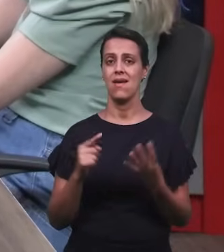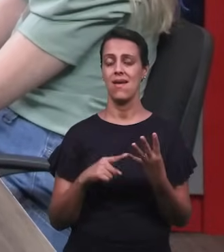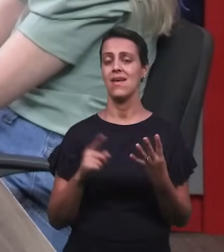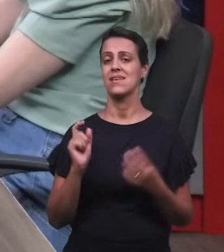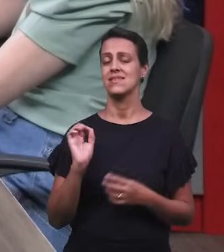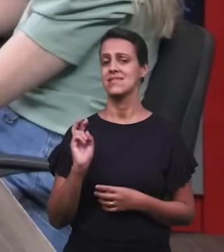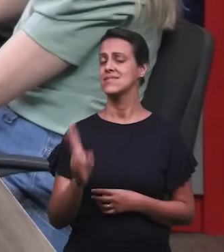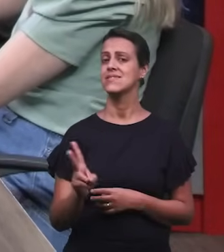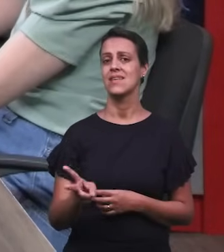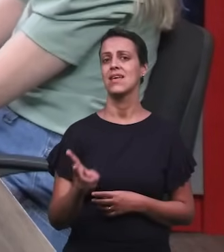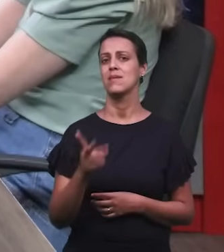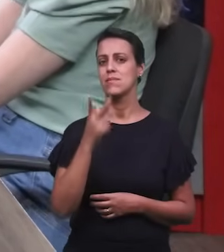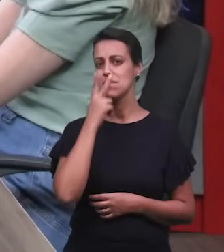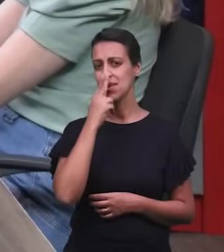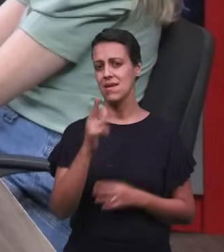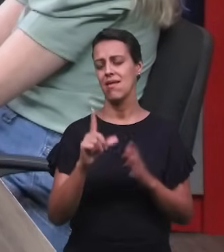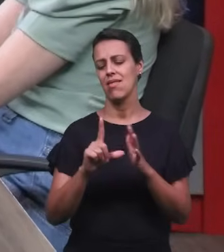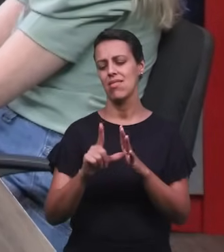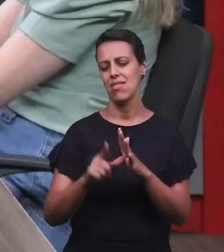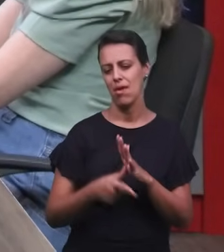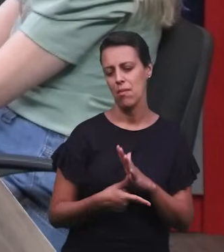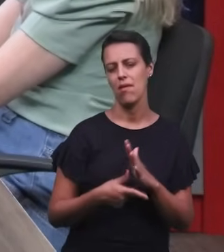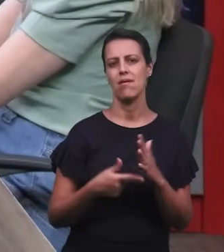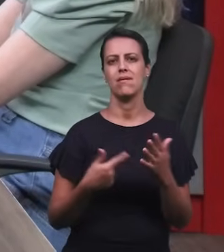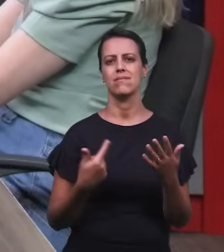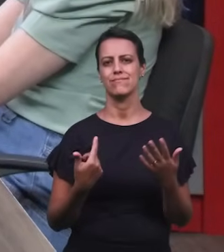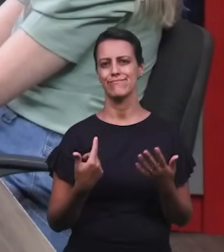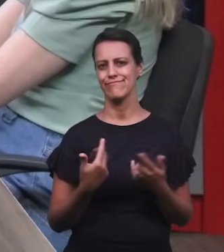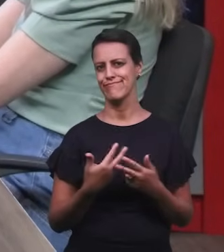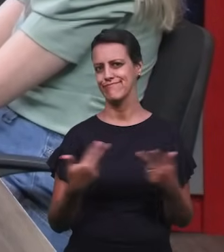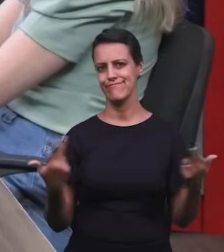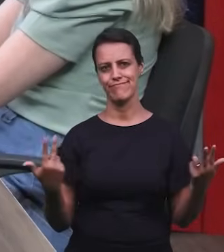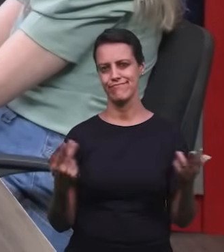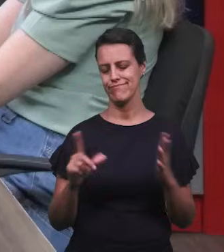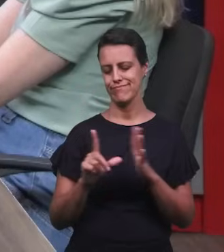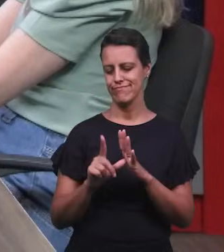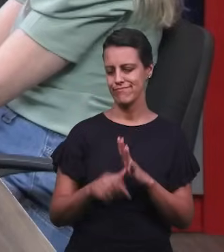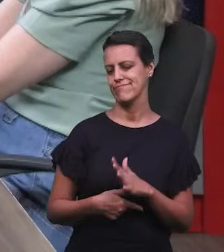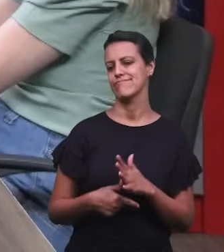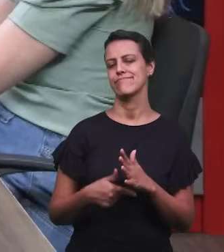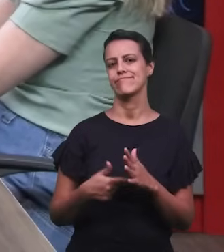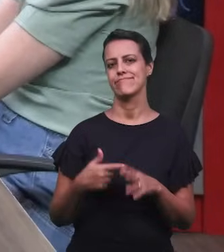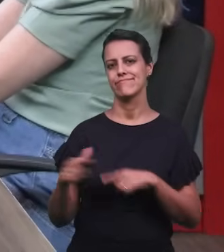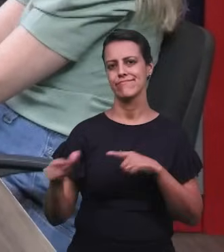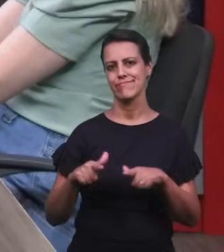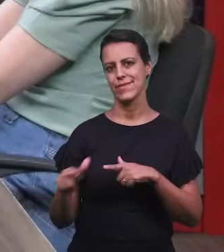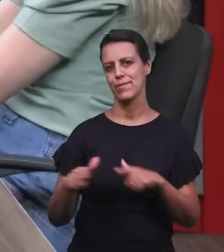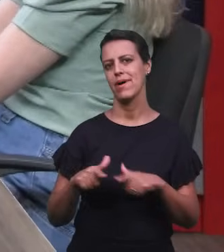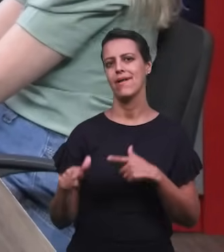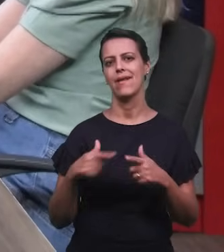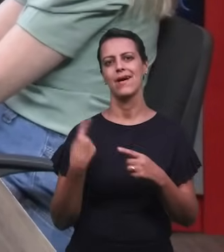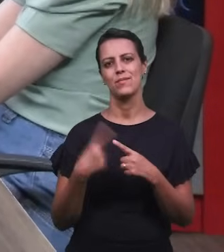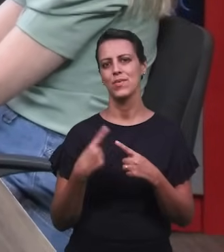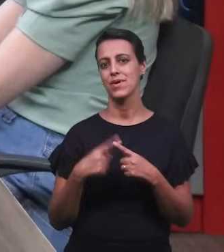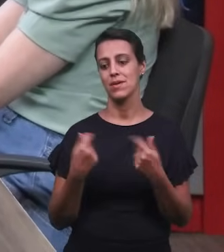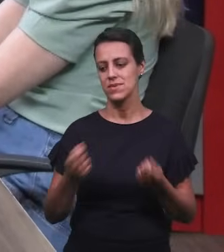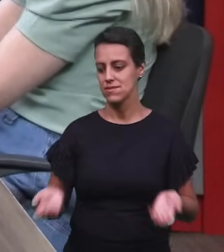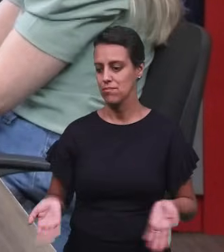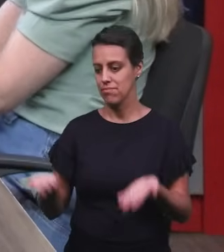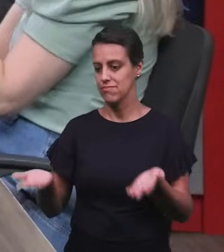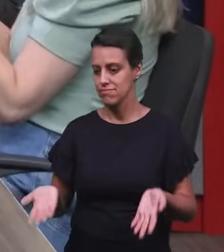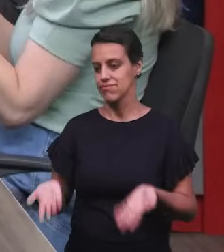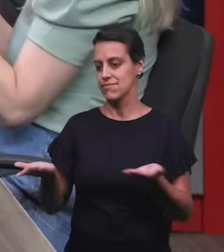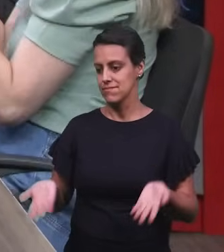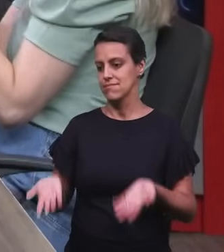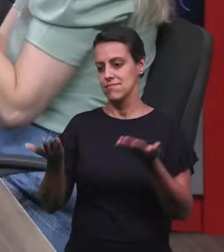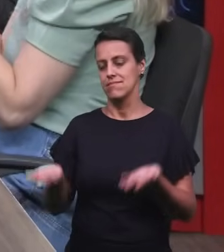as tarefas, de uma forma mais tardia. Então, precisa, às vezes, de um pouco mais de incentivo para ele colocar em prática, porque senão ele